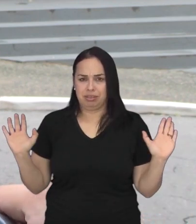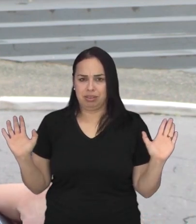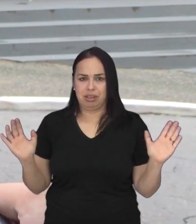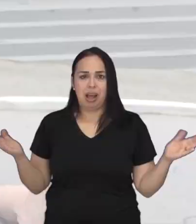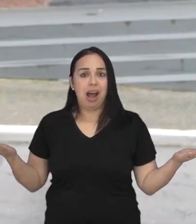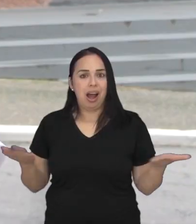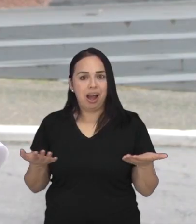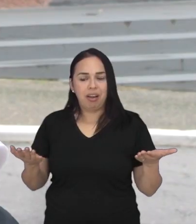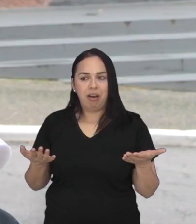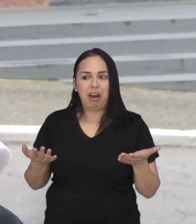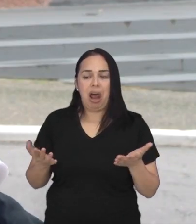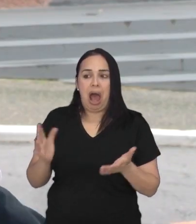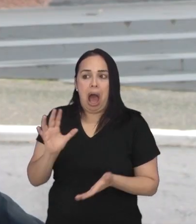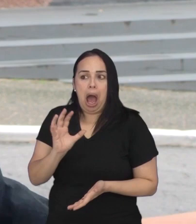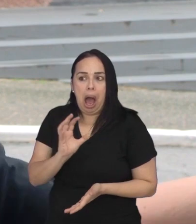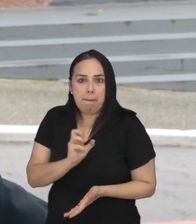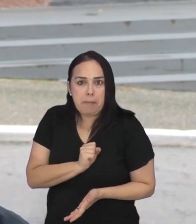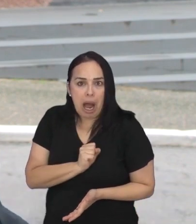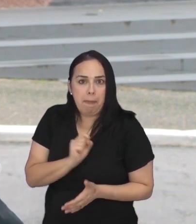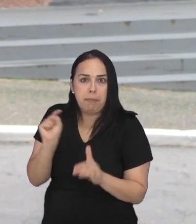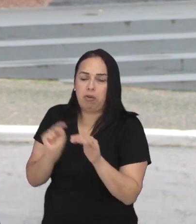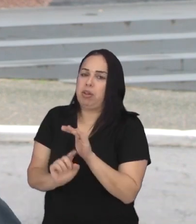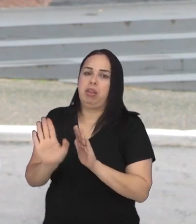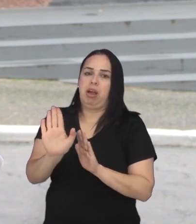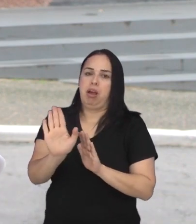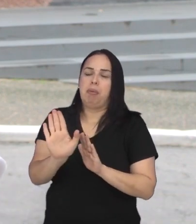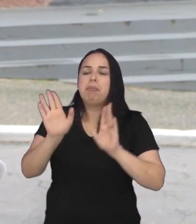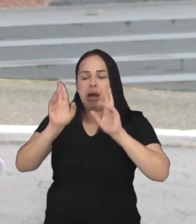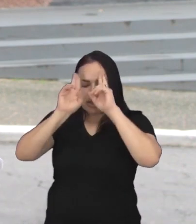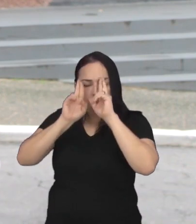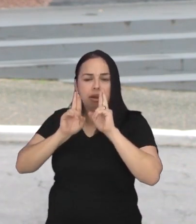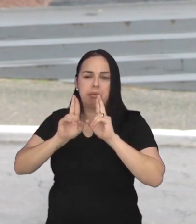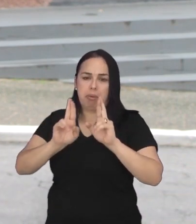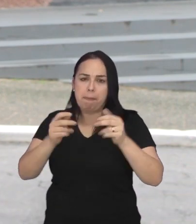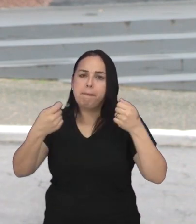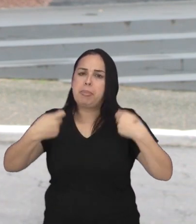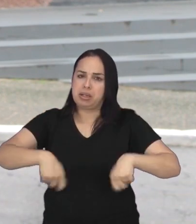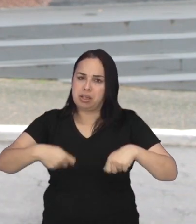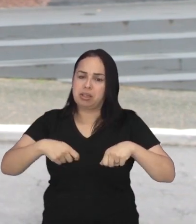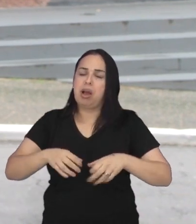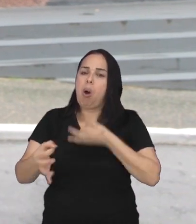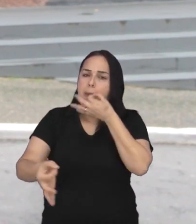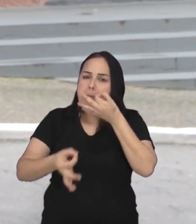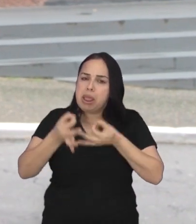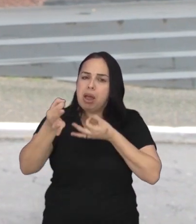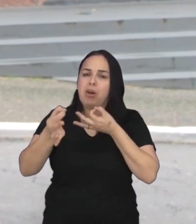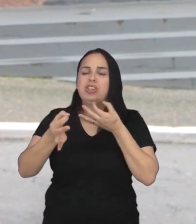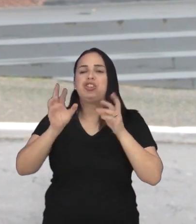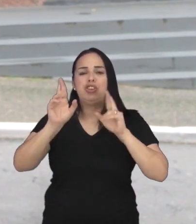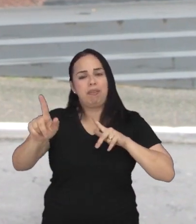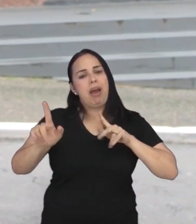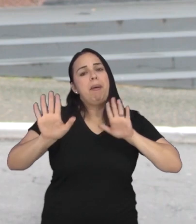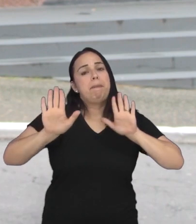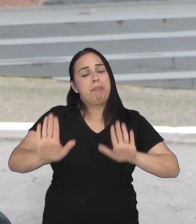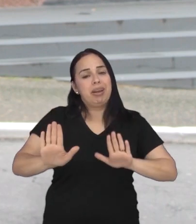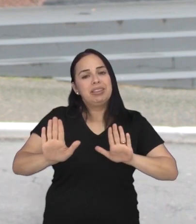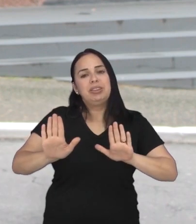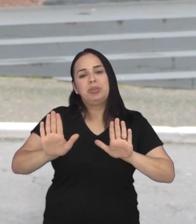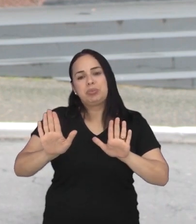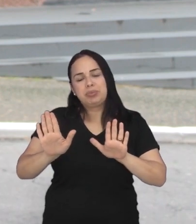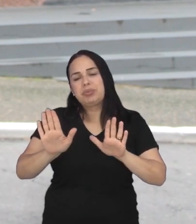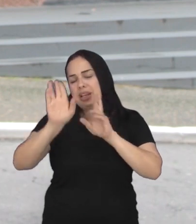inovadores que vingou, né, muito bem, muito positivo, né, uma vez que a gente recebe gratuitamente todos os resíduos, né, que a